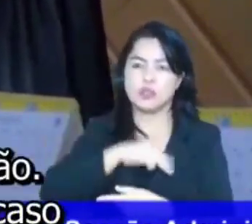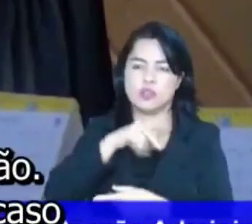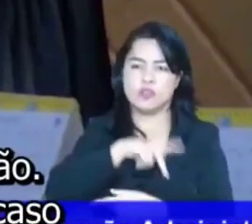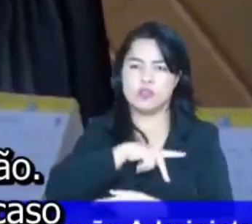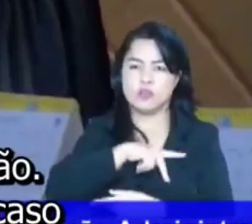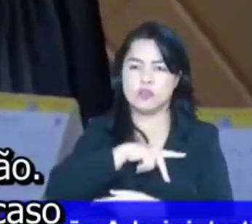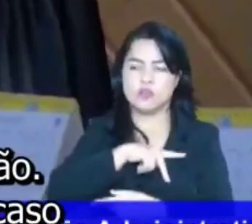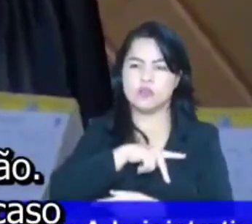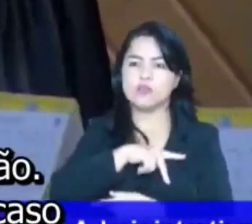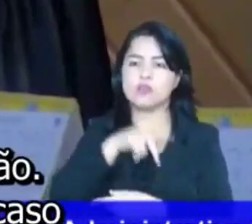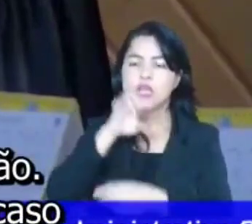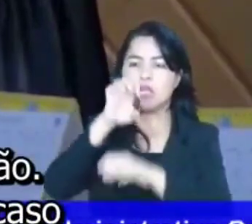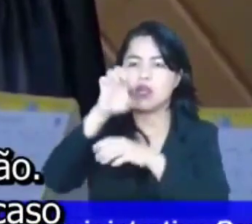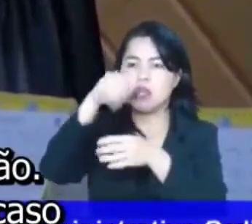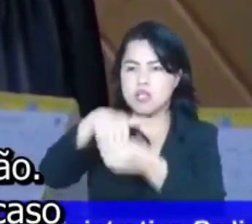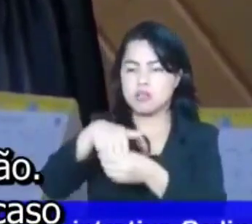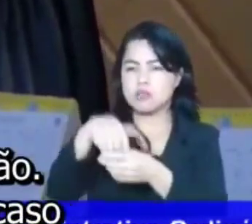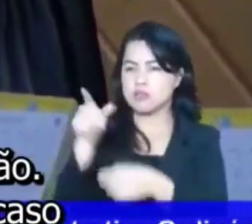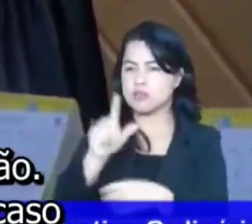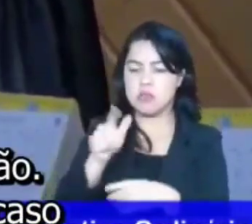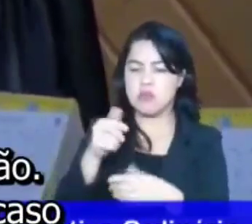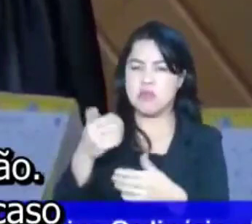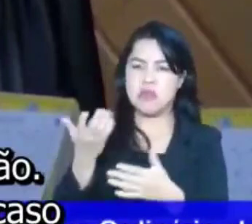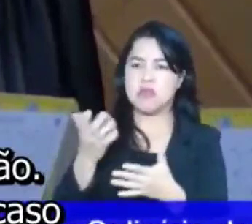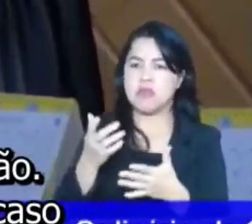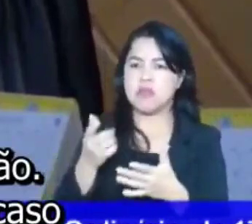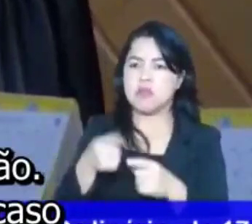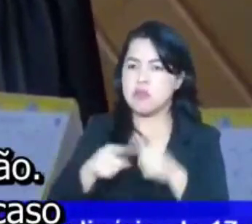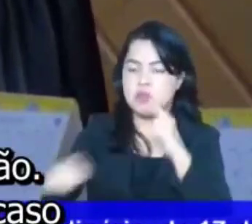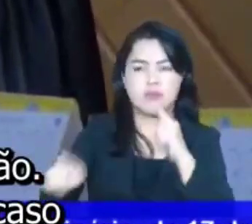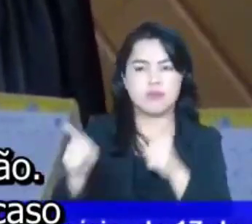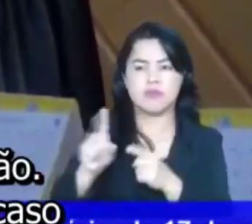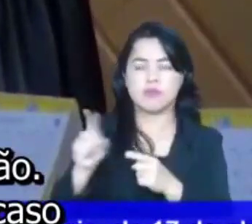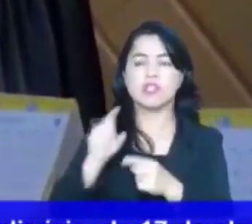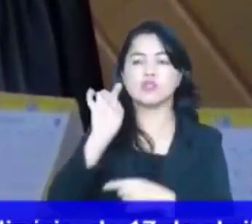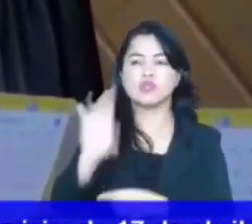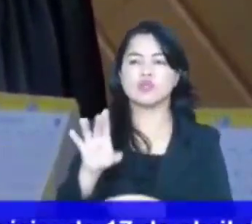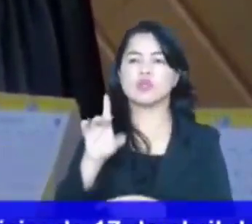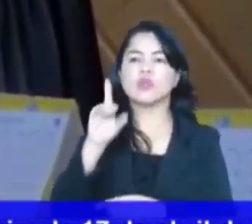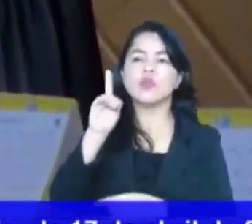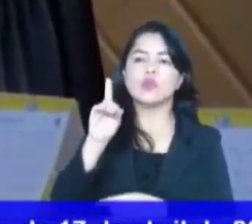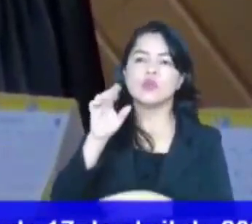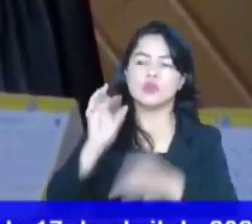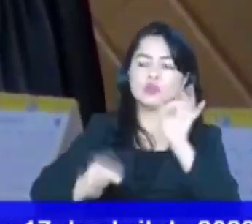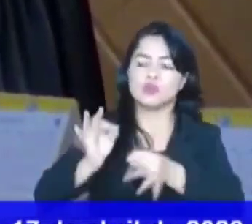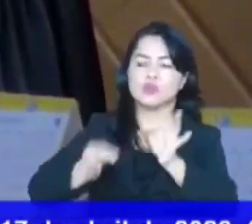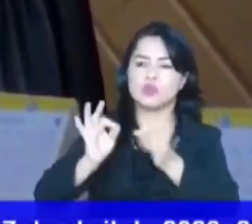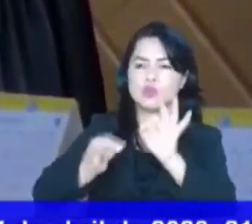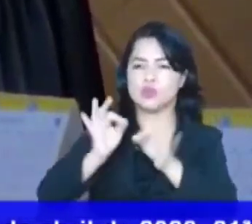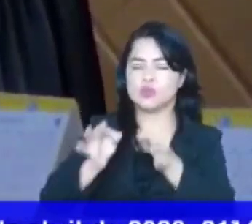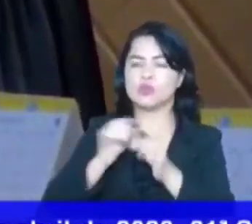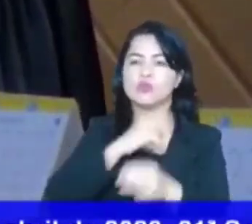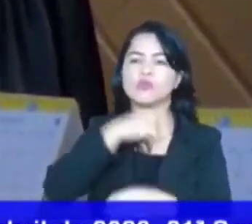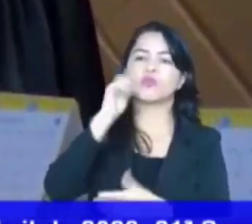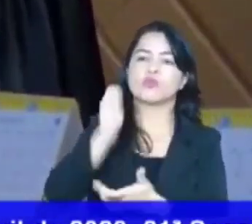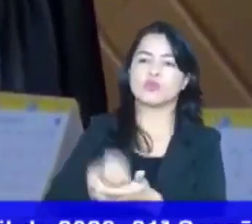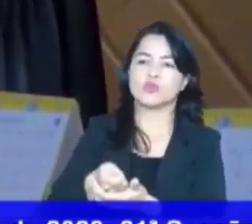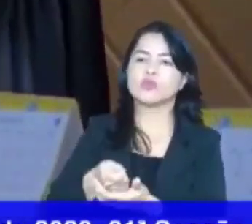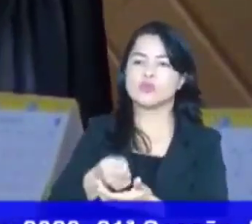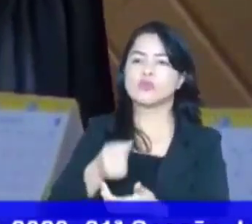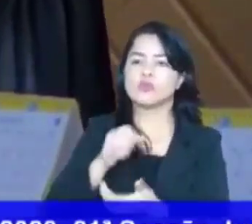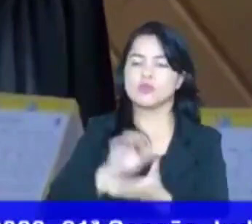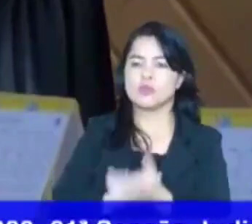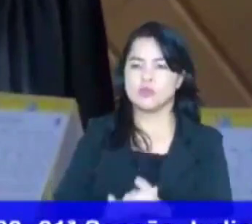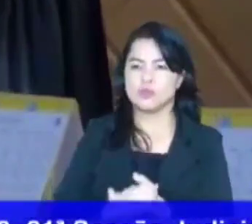recorre dessa decisão. Quem recorre foi o próprio desembargador, que, no caso, o agravante Francisco Antônio Paes